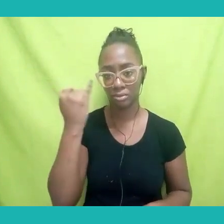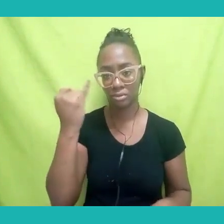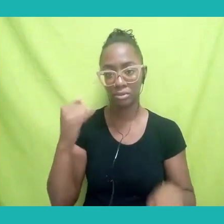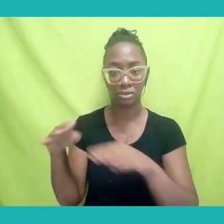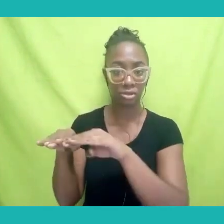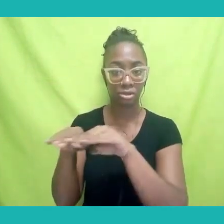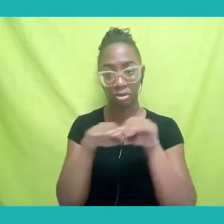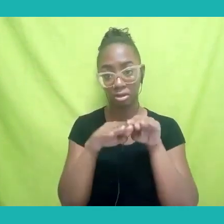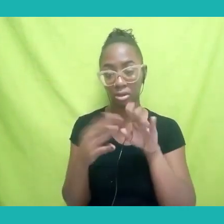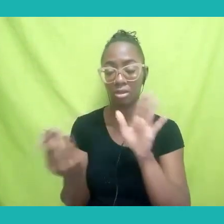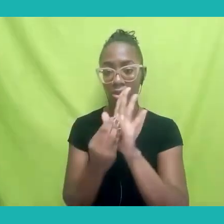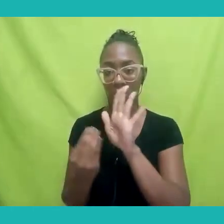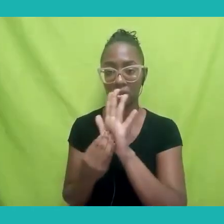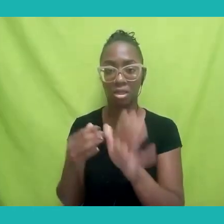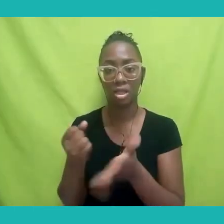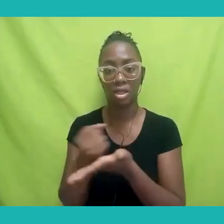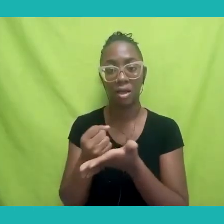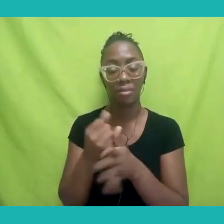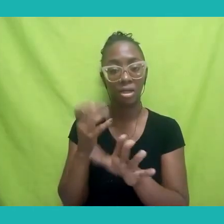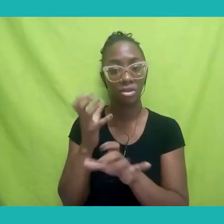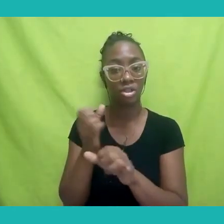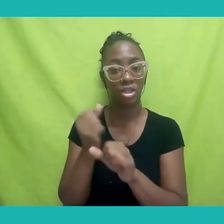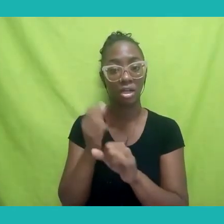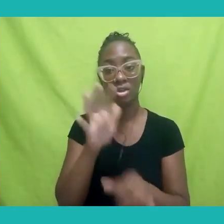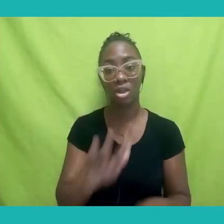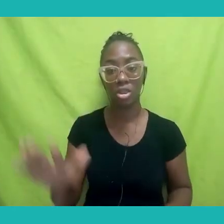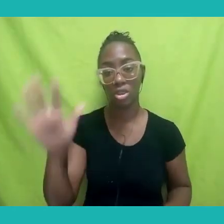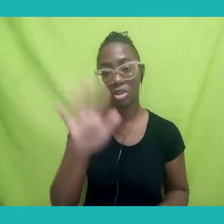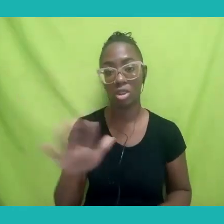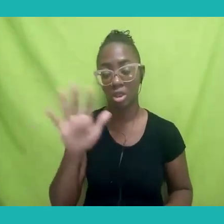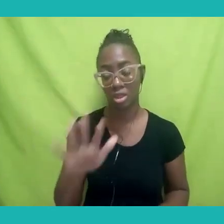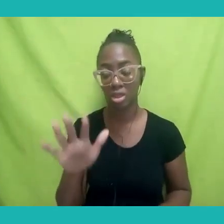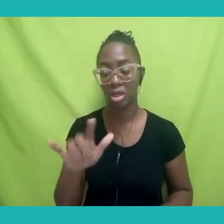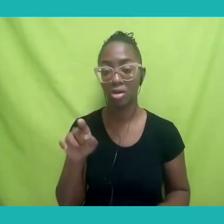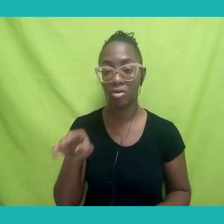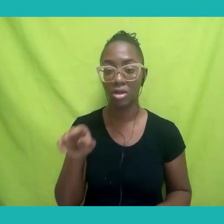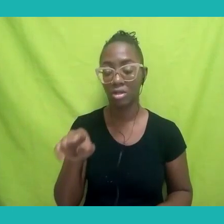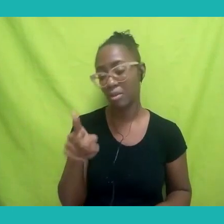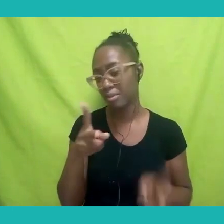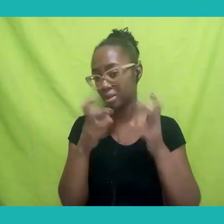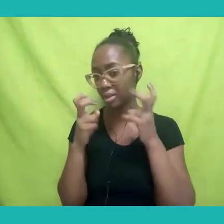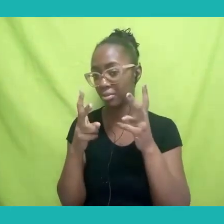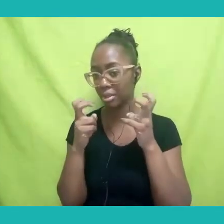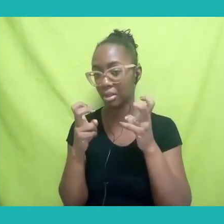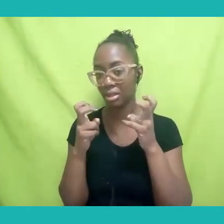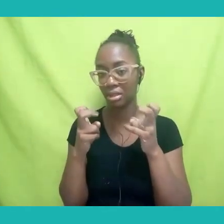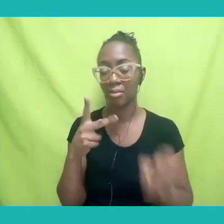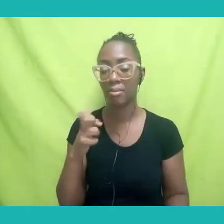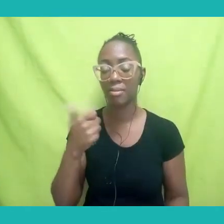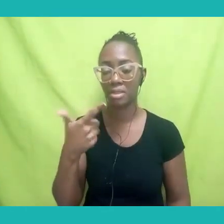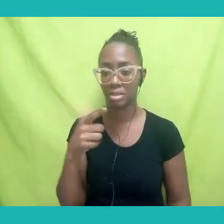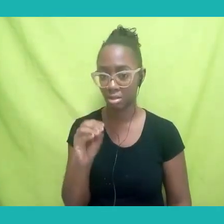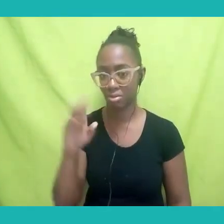a inclusão na base de cálculo do valor integral da quota-parte percebida a título de pensão